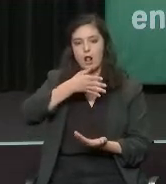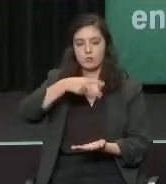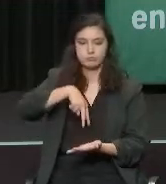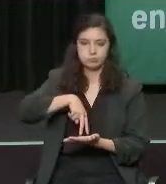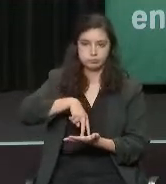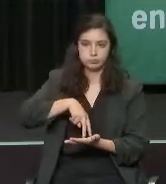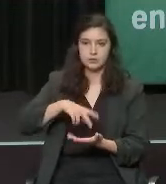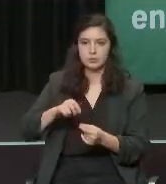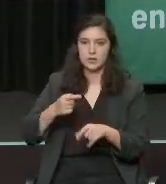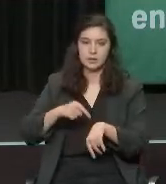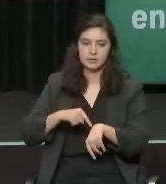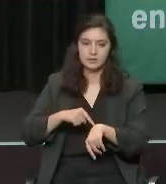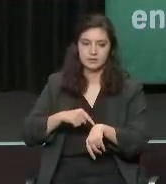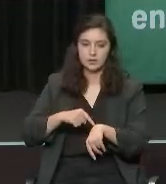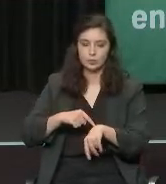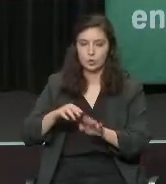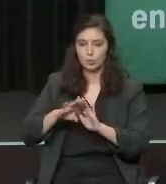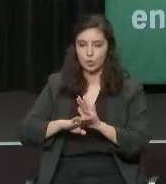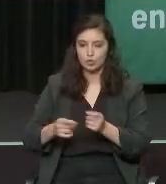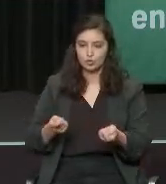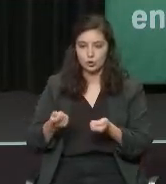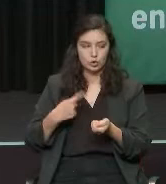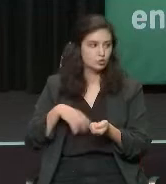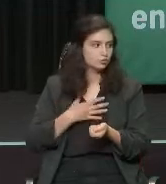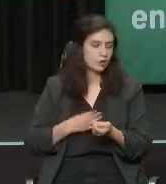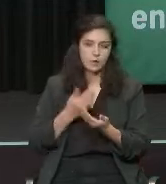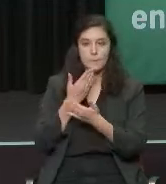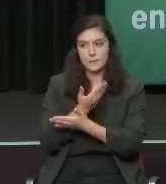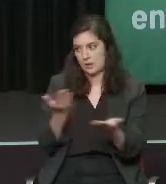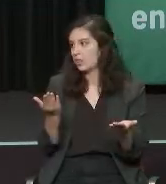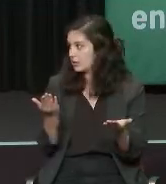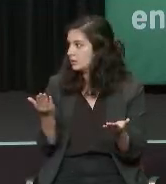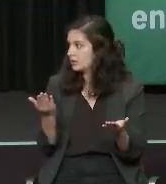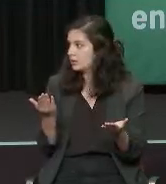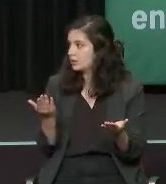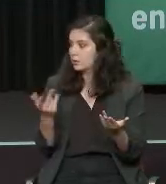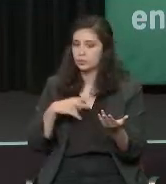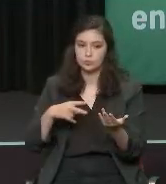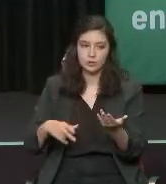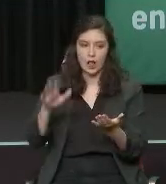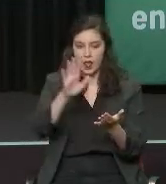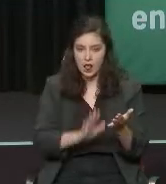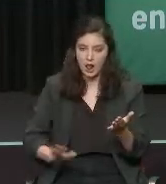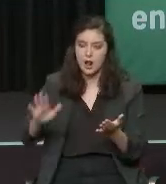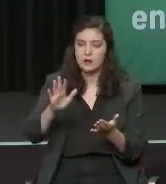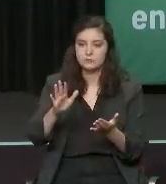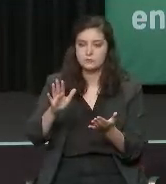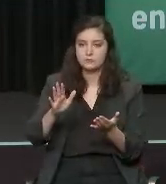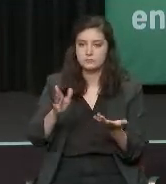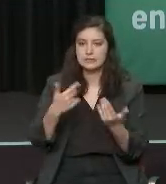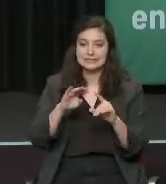apresentações públicas, assim como também gestão de projetos e gestão de tempo. Gostaria de agradecer mais uma